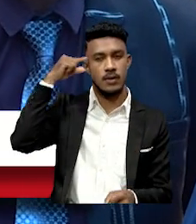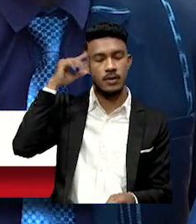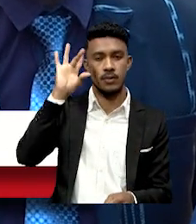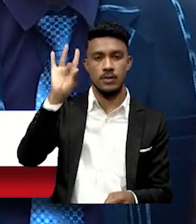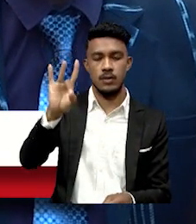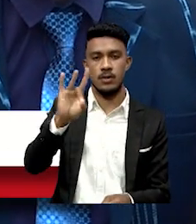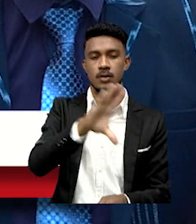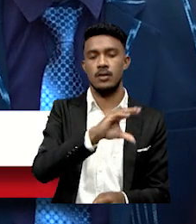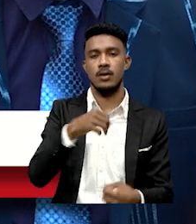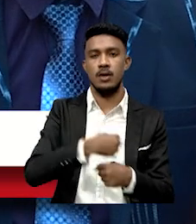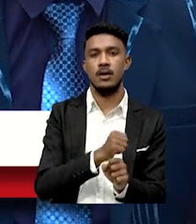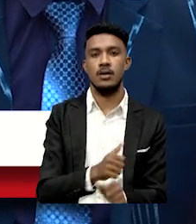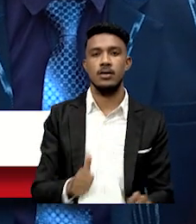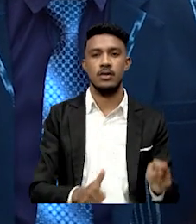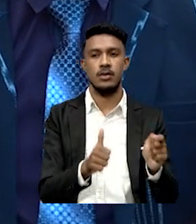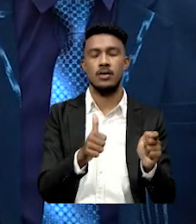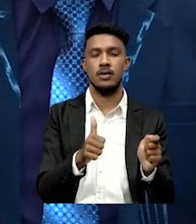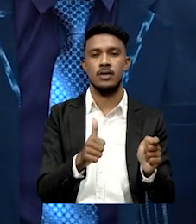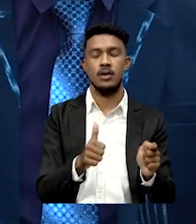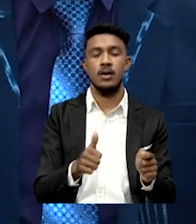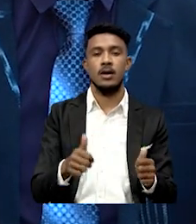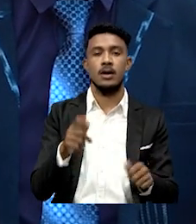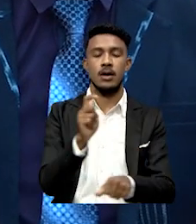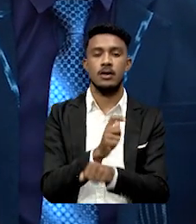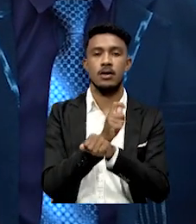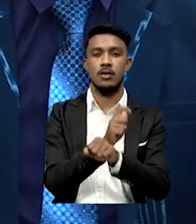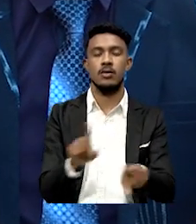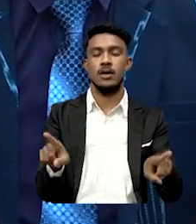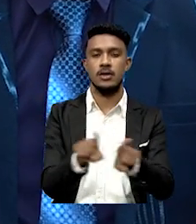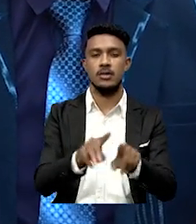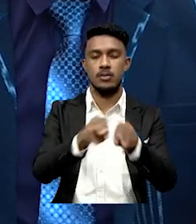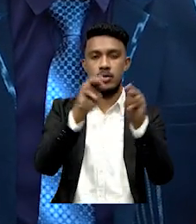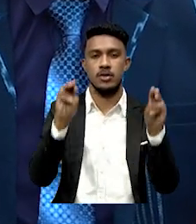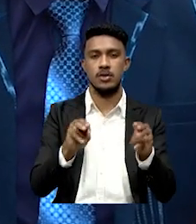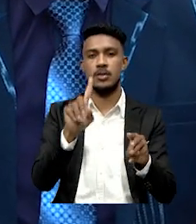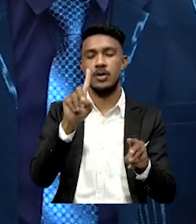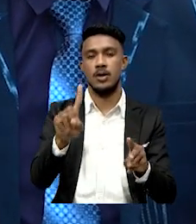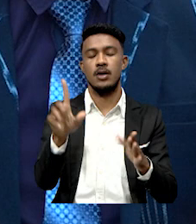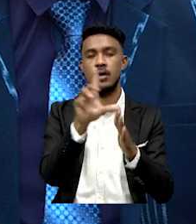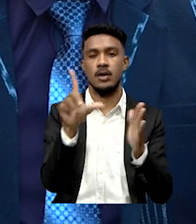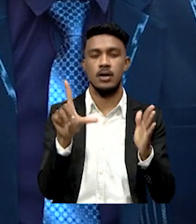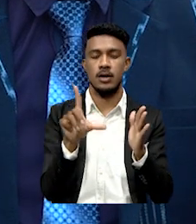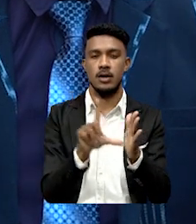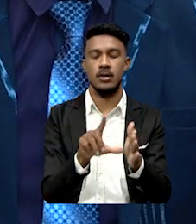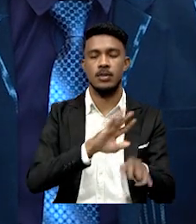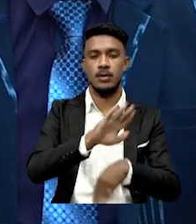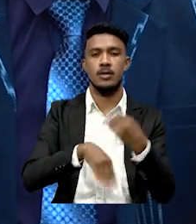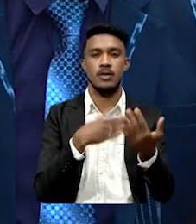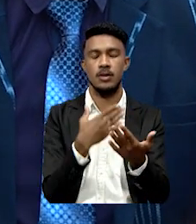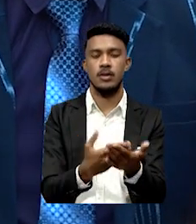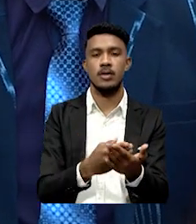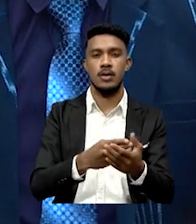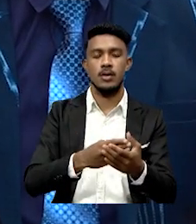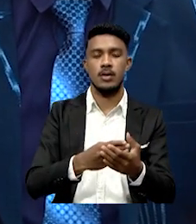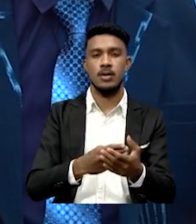concretiza estabelecimento a Tauru nesse município, né, leu se alteração e custo da lei de divisão administrativa do território. Né. Então, a partir de 1